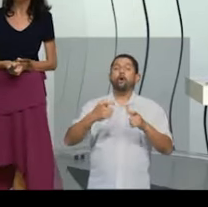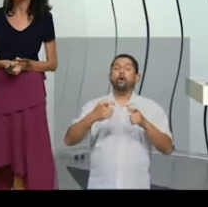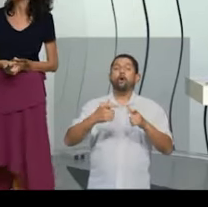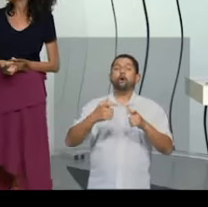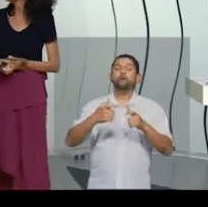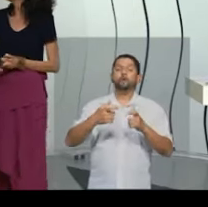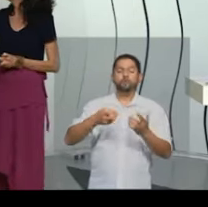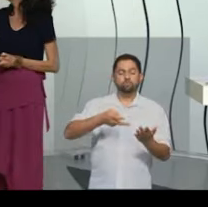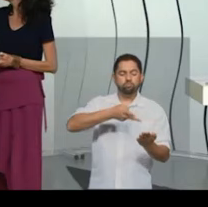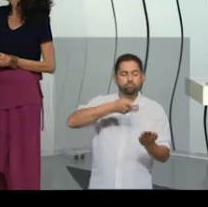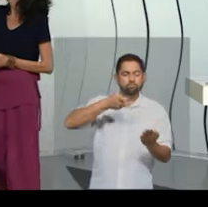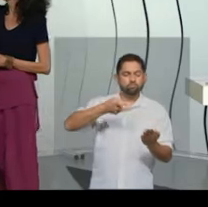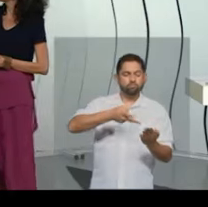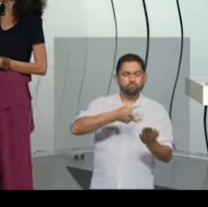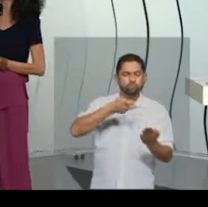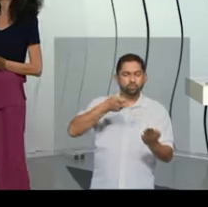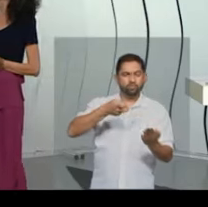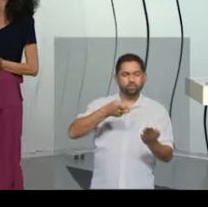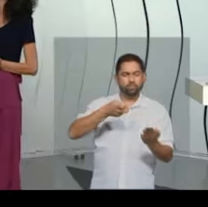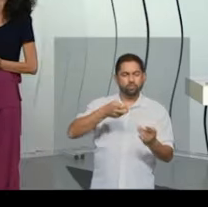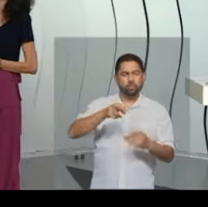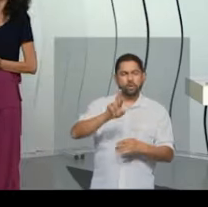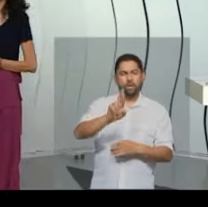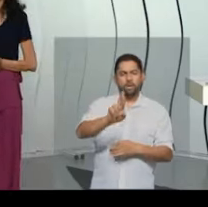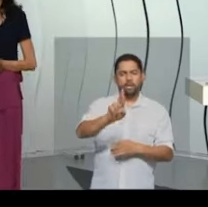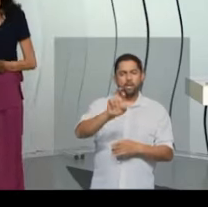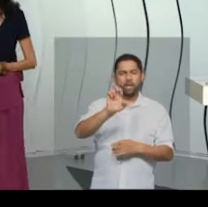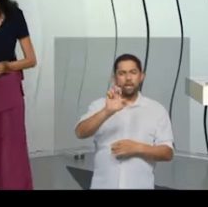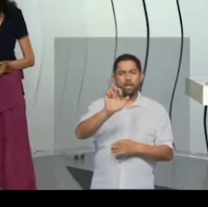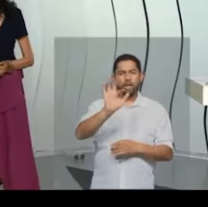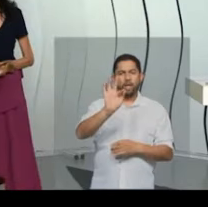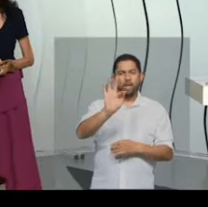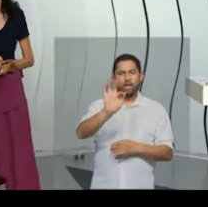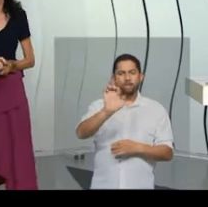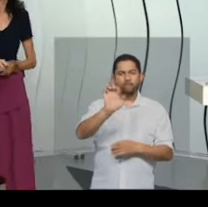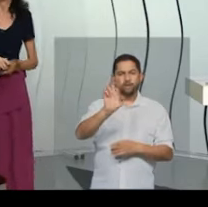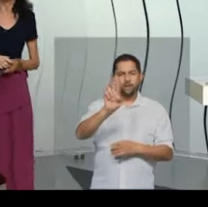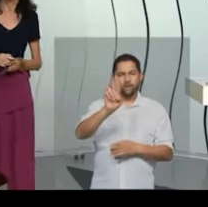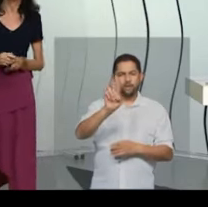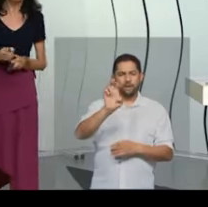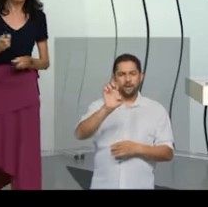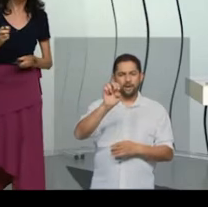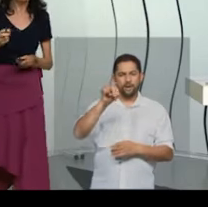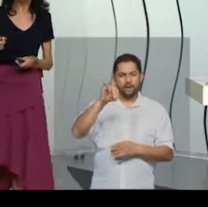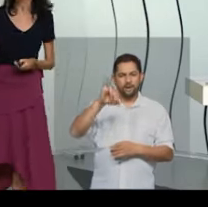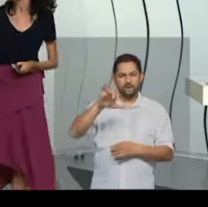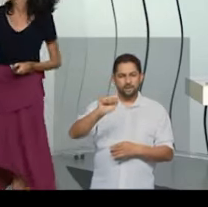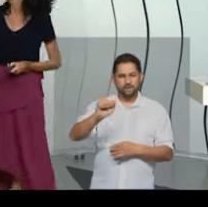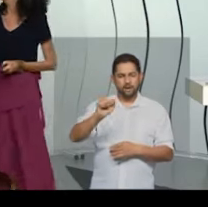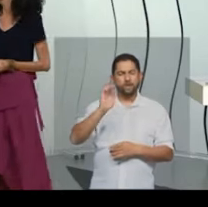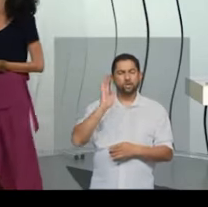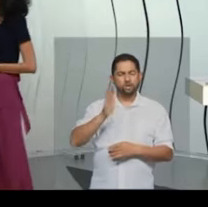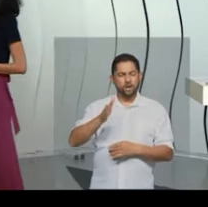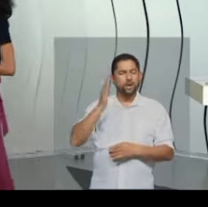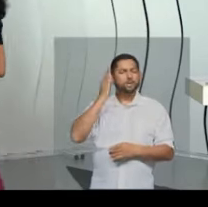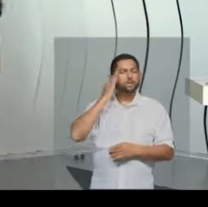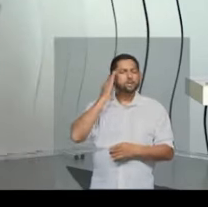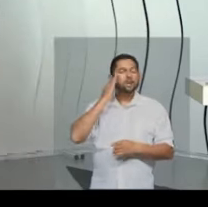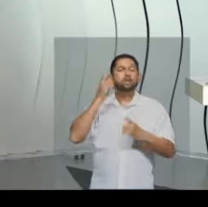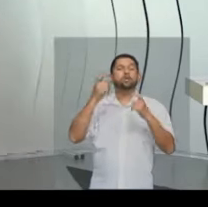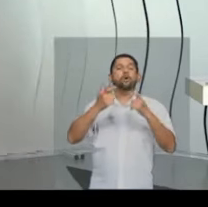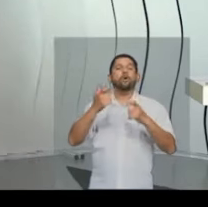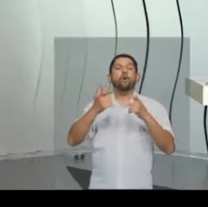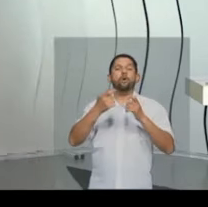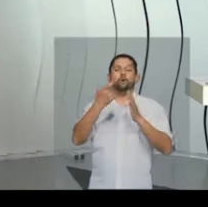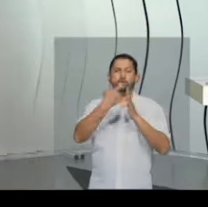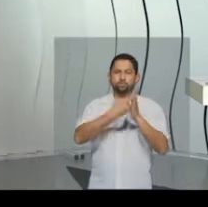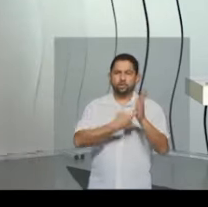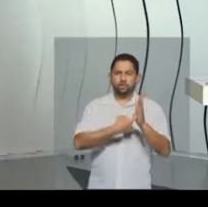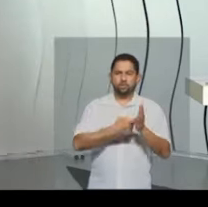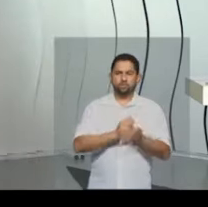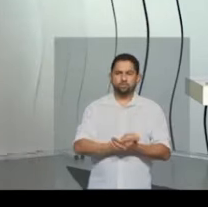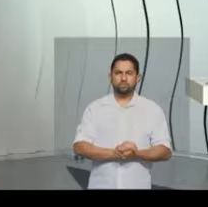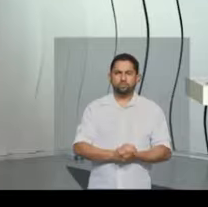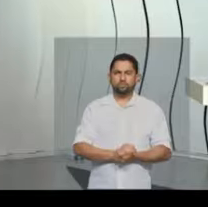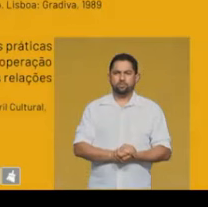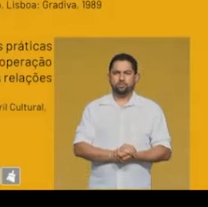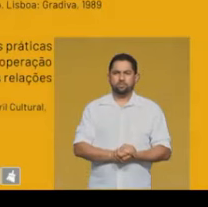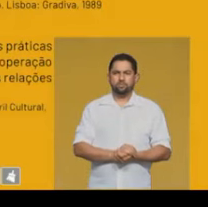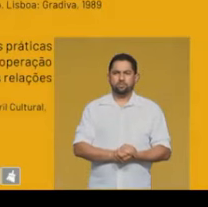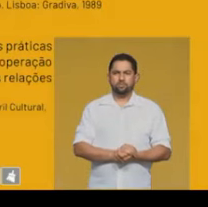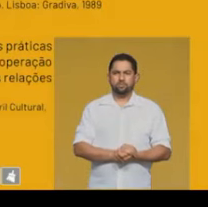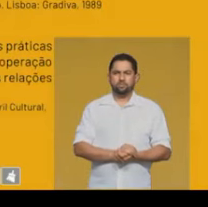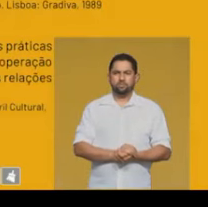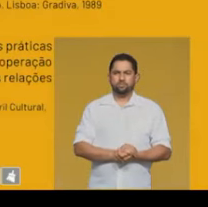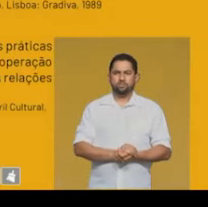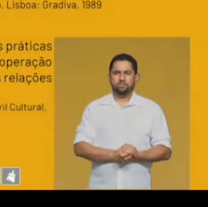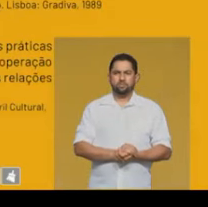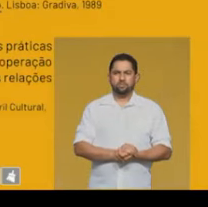sabe de imediato sobre o que é o texto. Então, repare bem na primeira referência, aqui